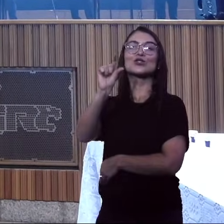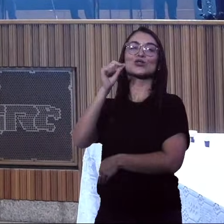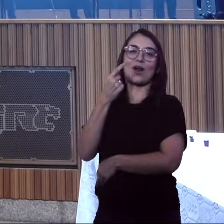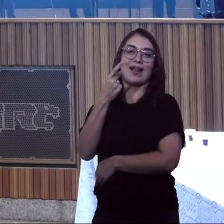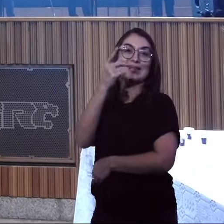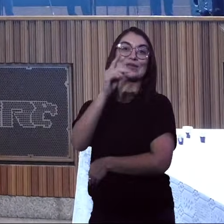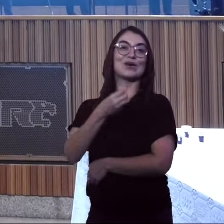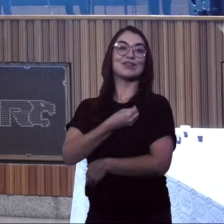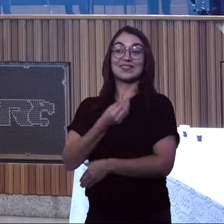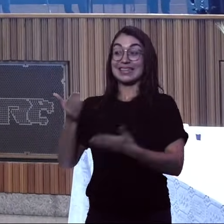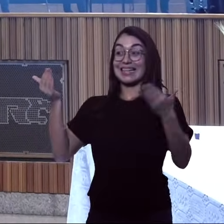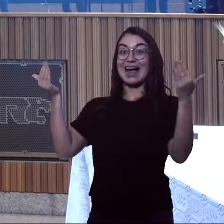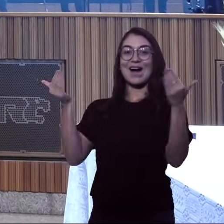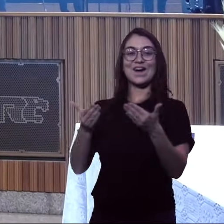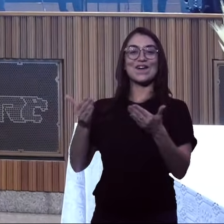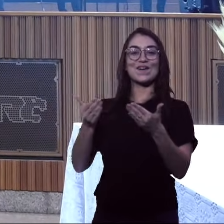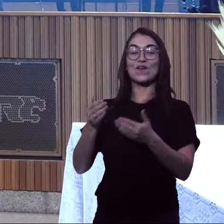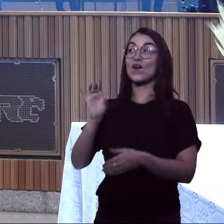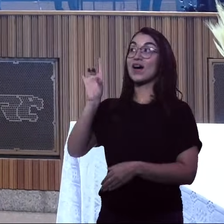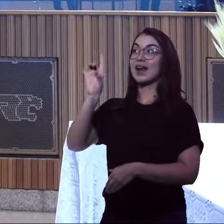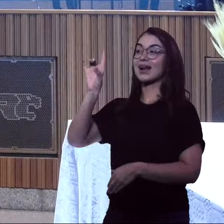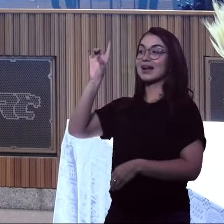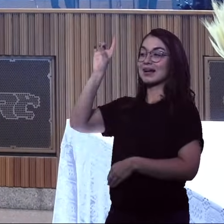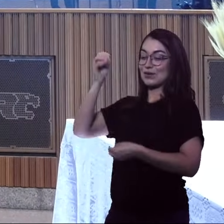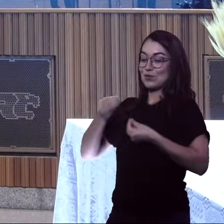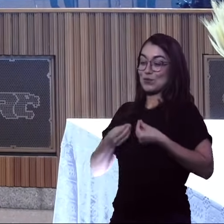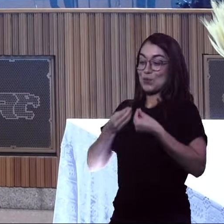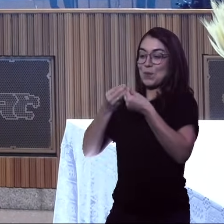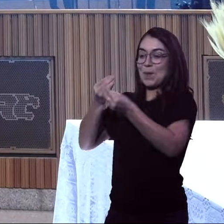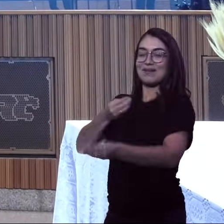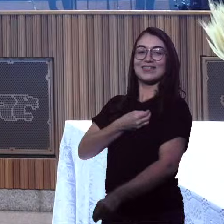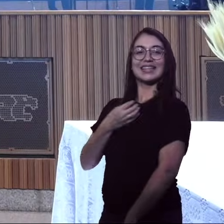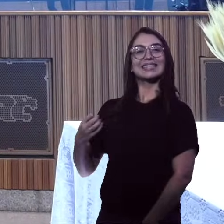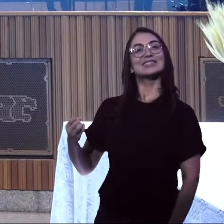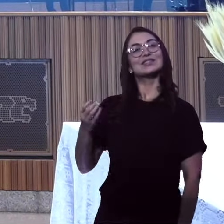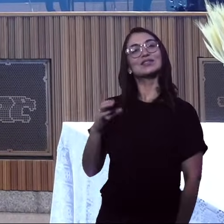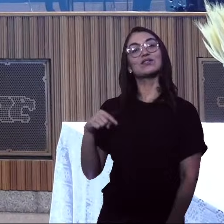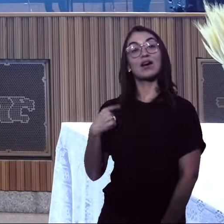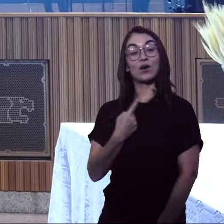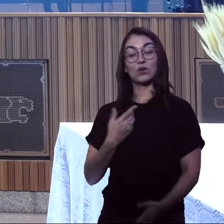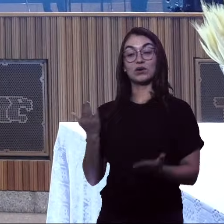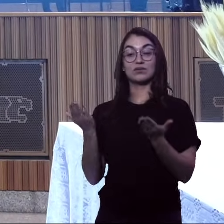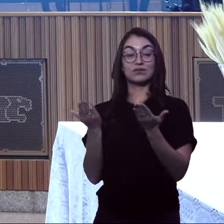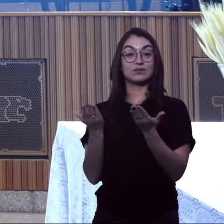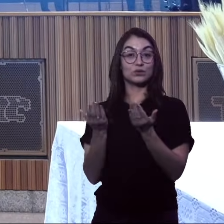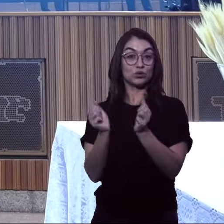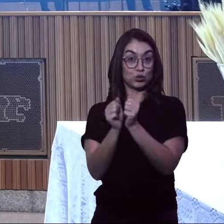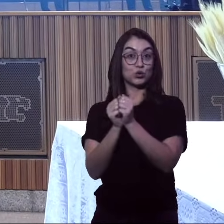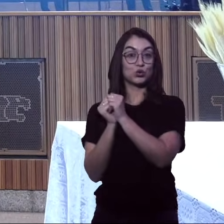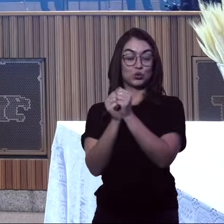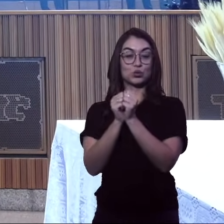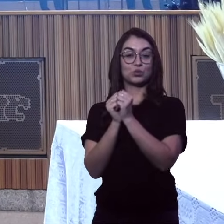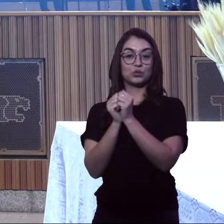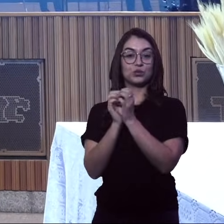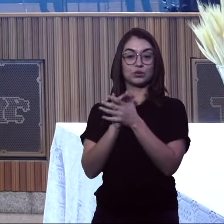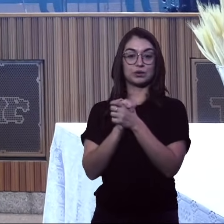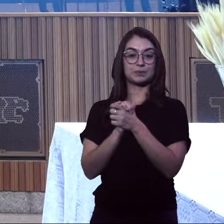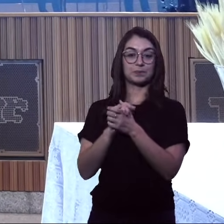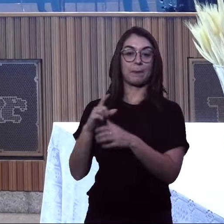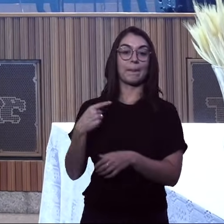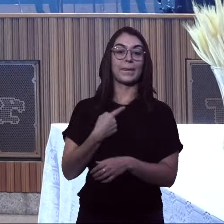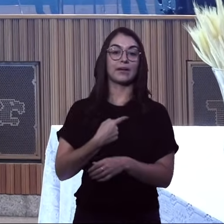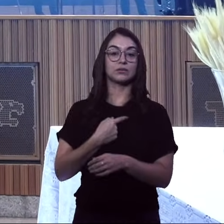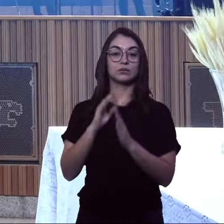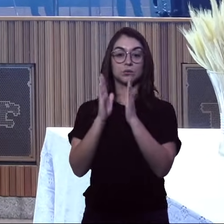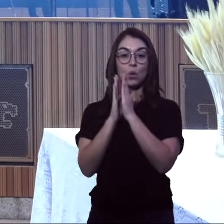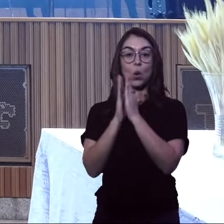agora. Ele vai te dar uma vida nova. Então eu vou fazer uma oração, você repete aqui comigo. Não é uma reza que talvez você não saiba